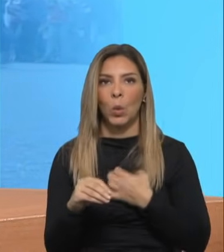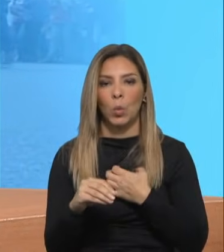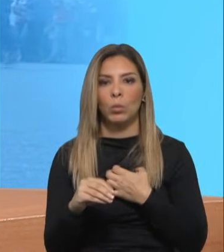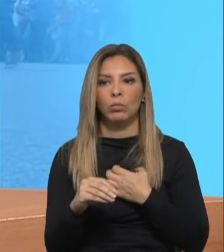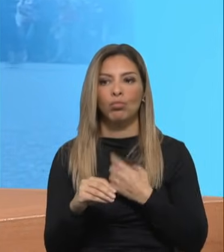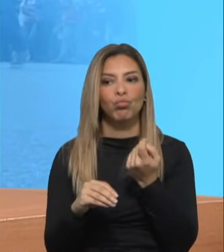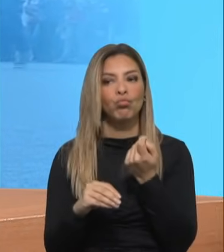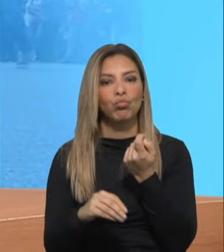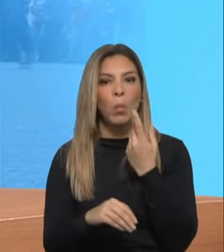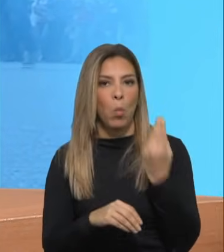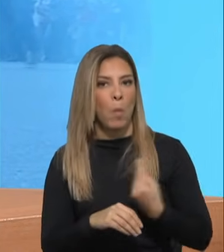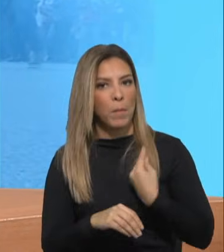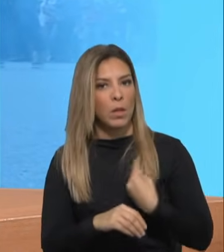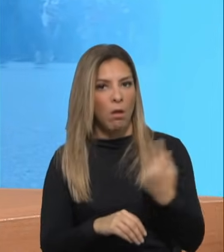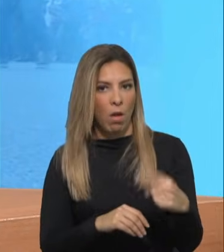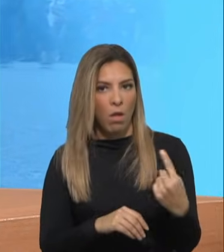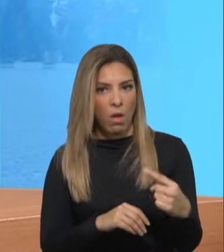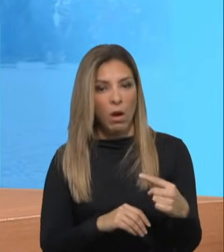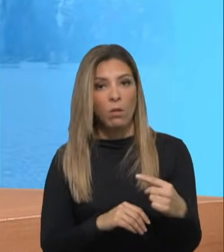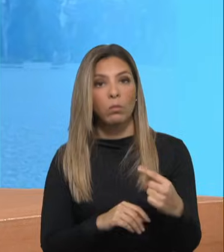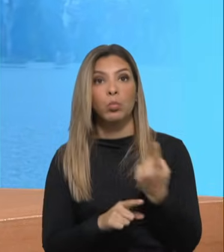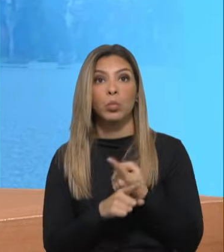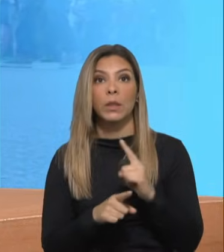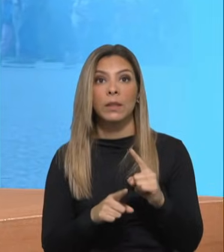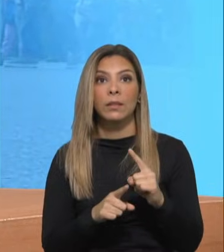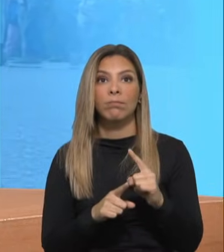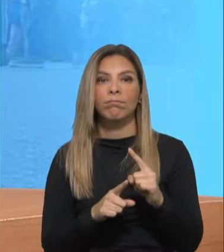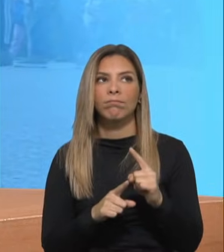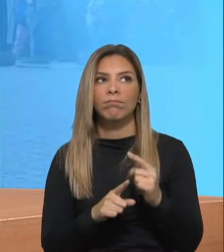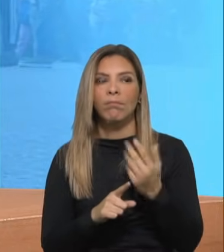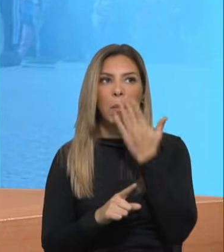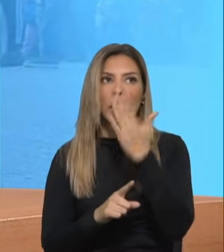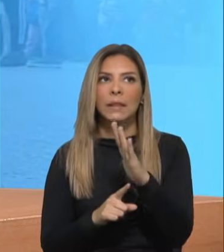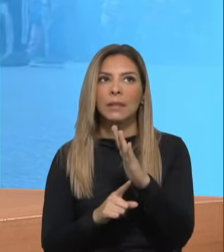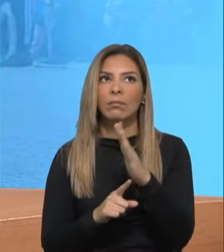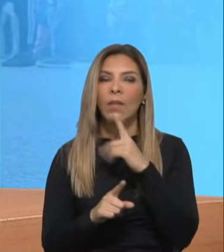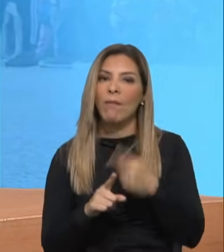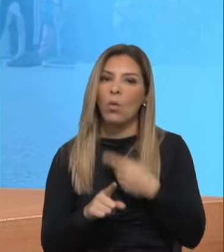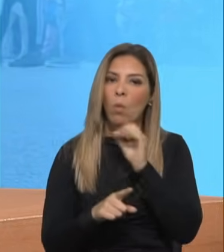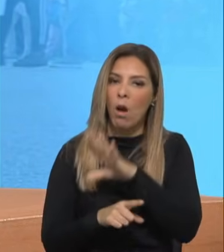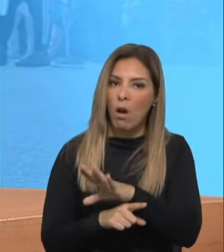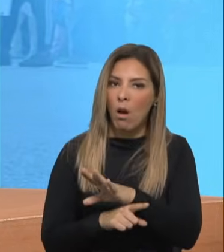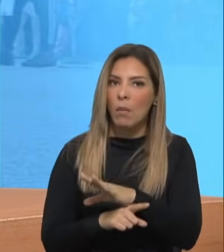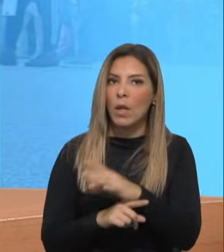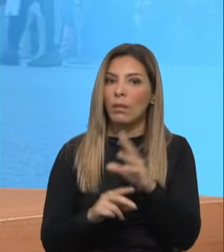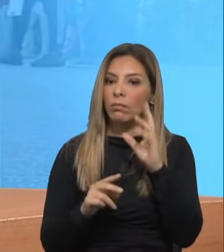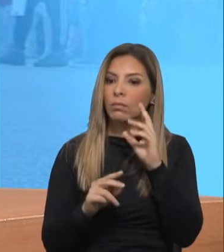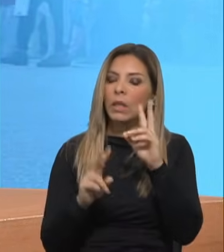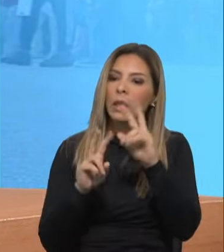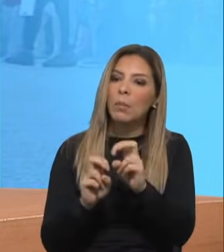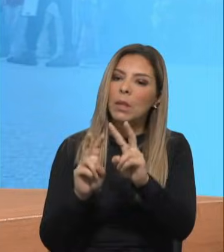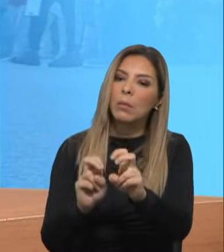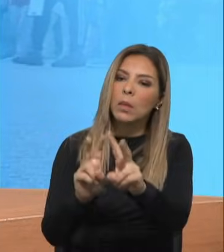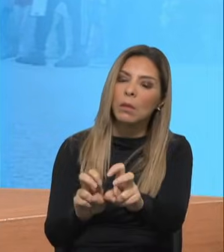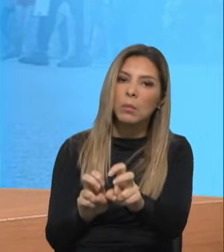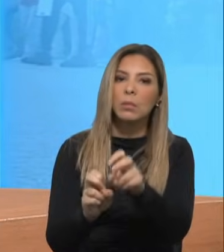preocupação neste sentido, porque me parece que o desinteresse por esta temática, quando vão crescendo outras temáticas